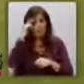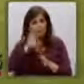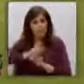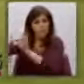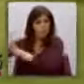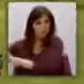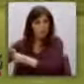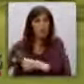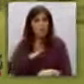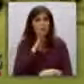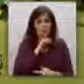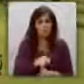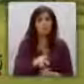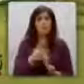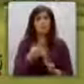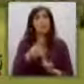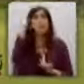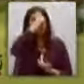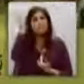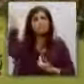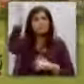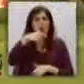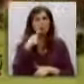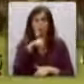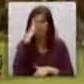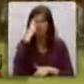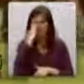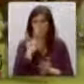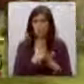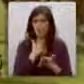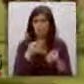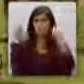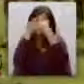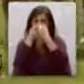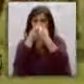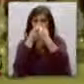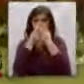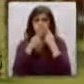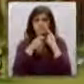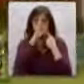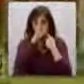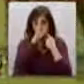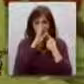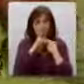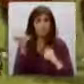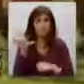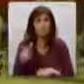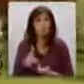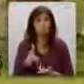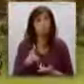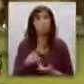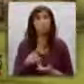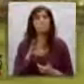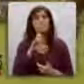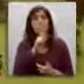deslocação a Paços. O argentino só deve regressar em fevereiro, ainda há tempo do derby da capital com o Sporting. De resto,